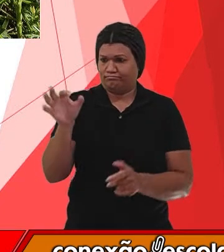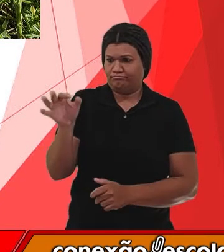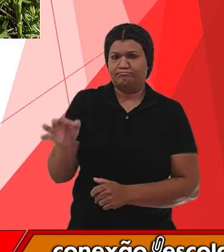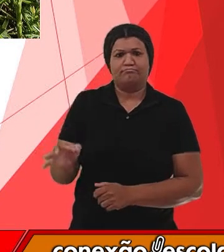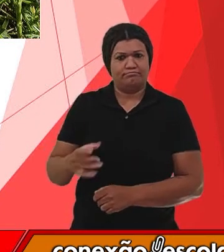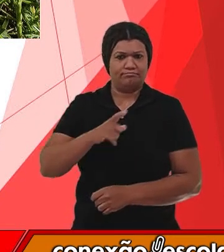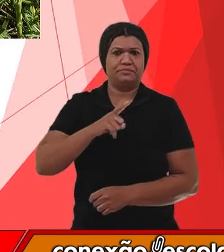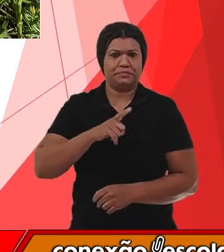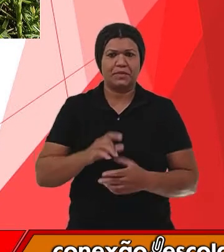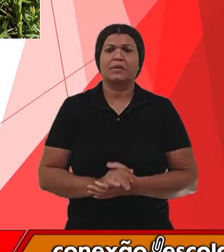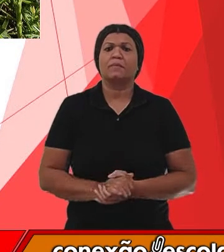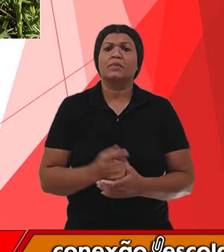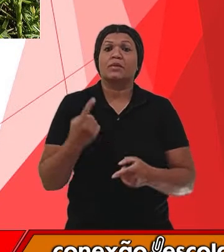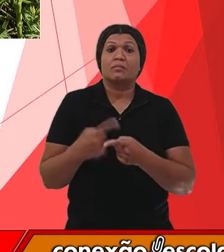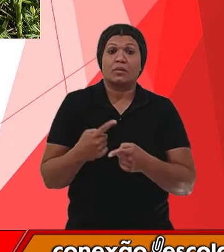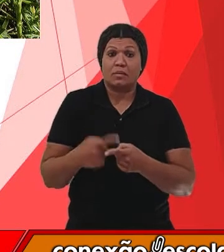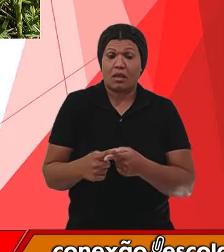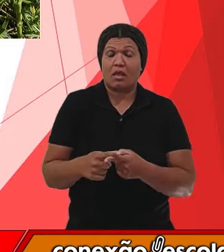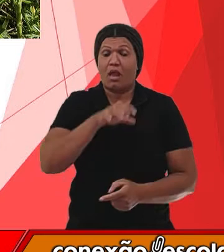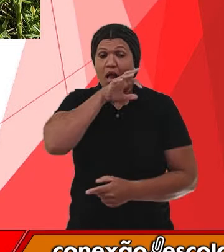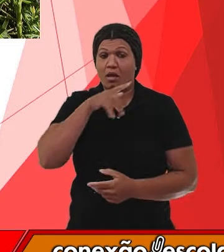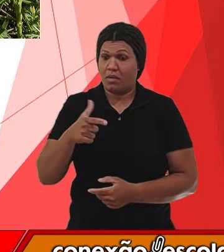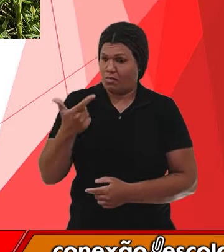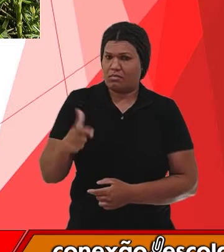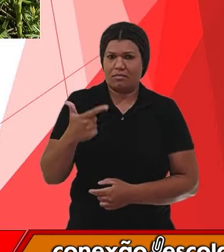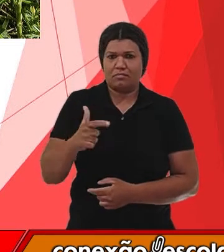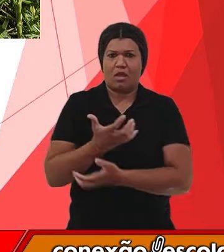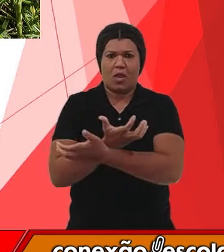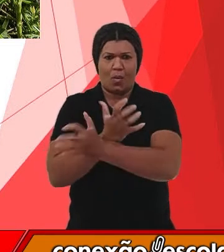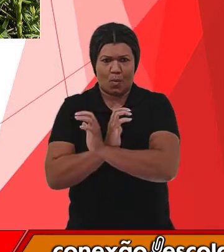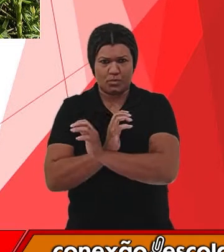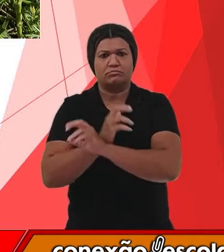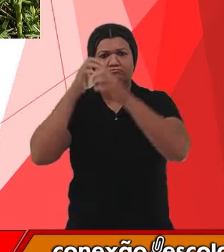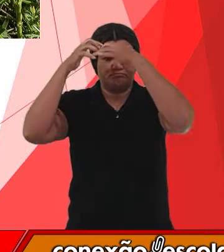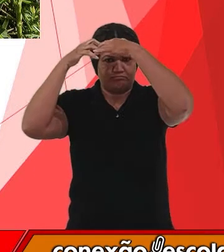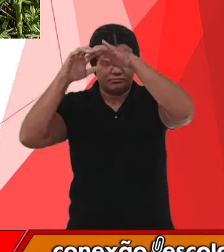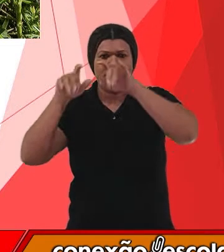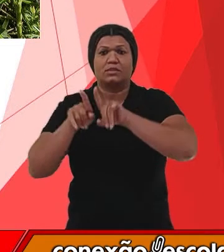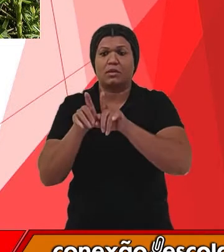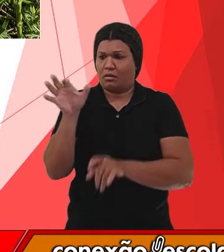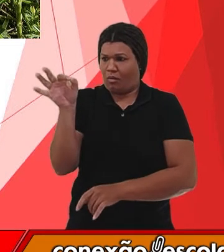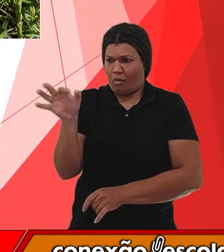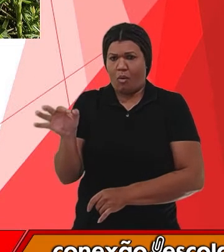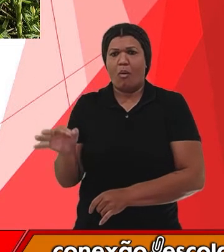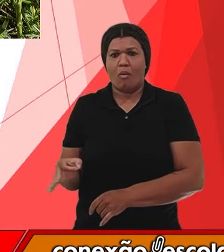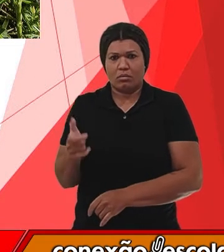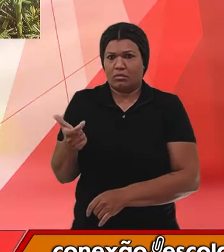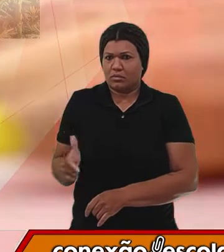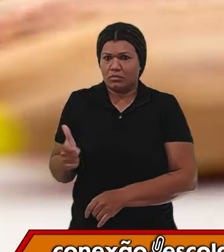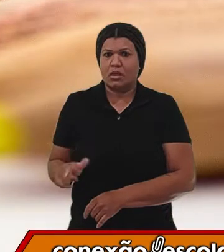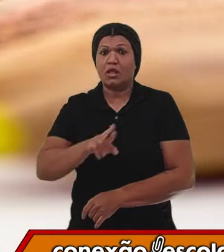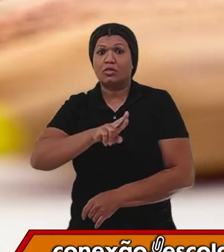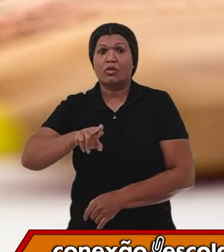quê? Animais que não têm ossos, crânio e coluna vertebral são chamados de animais